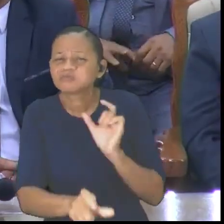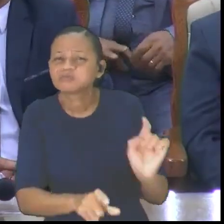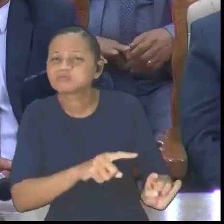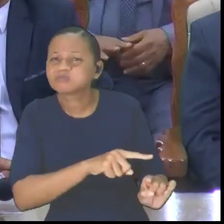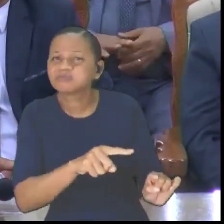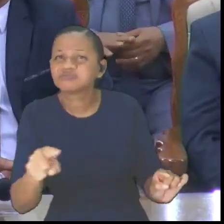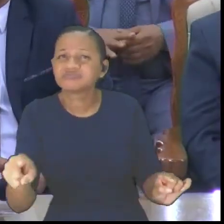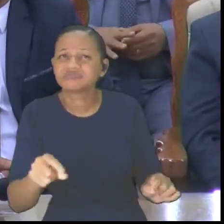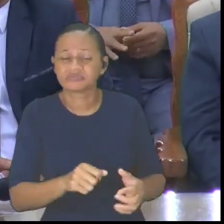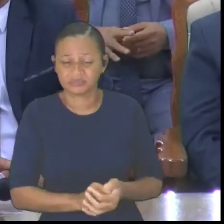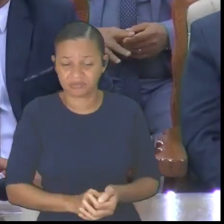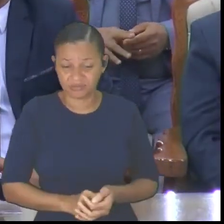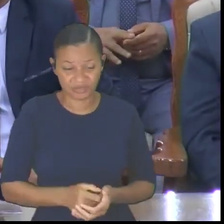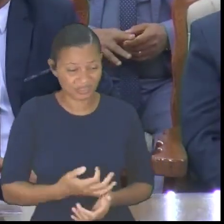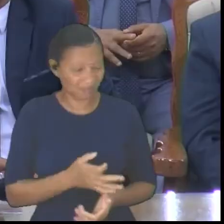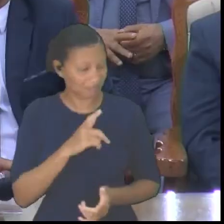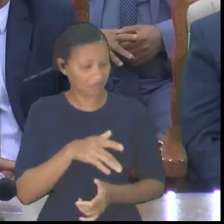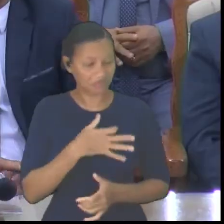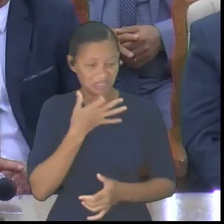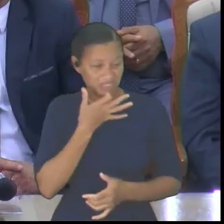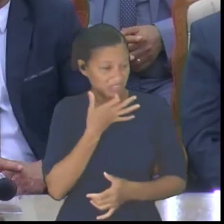Sabendo que ele seria negado,